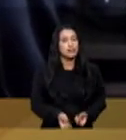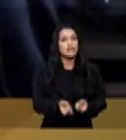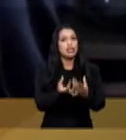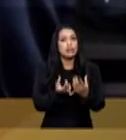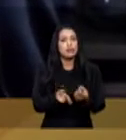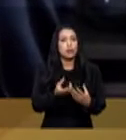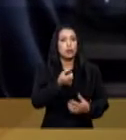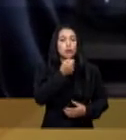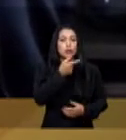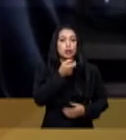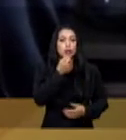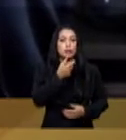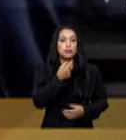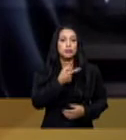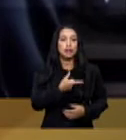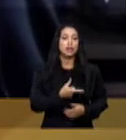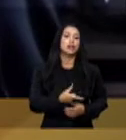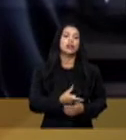medicamento